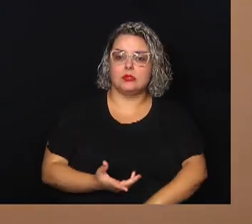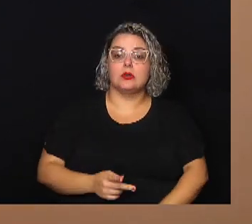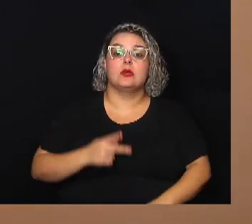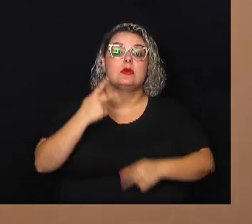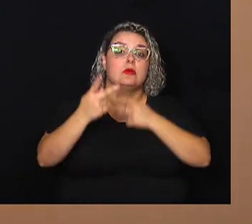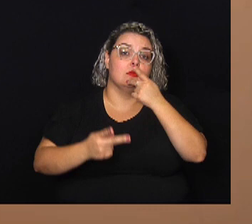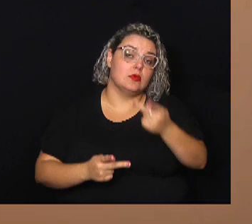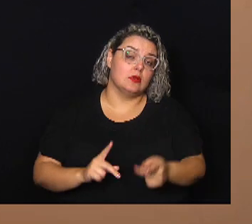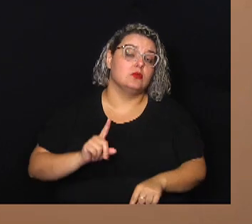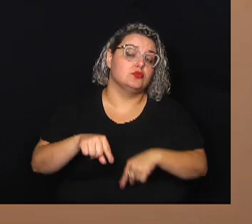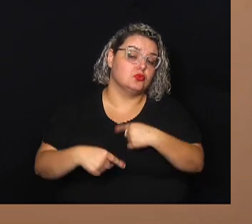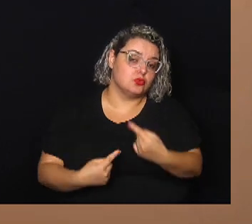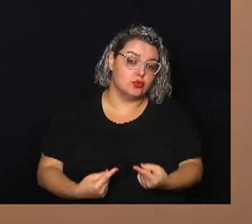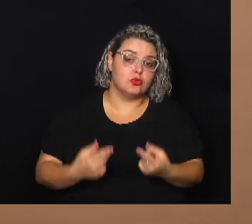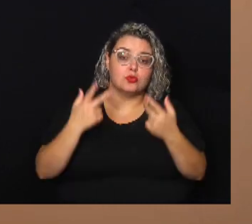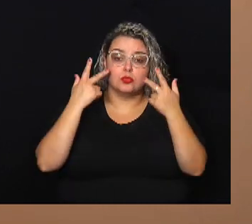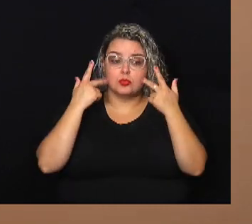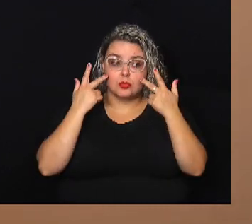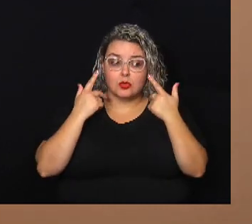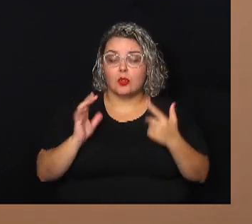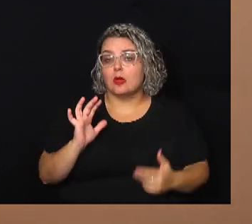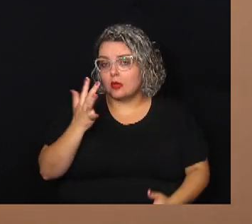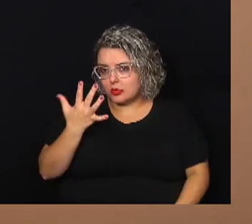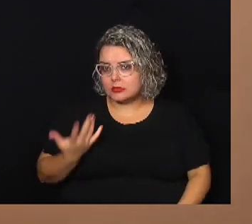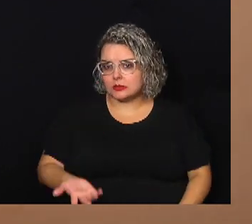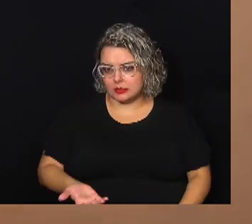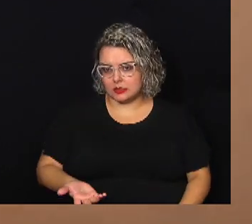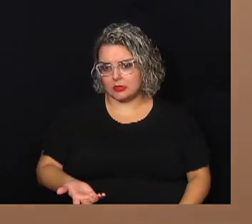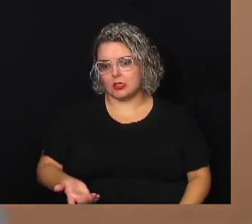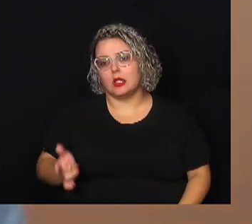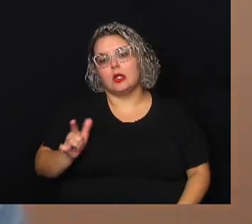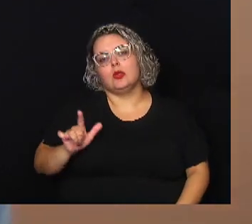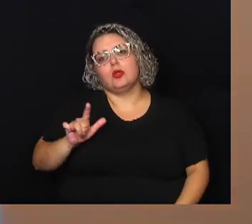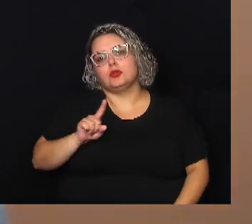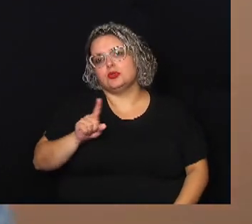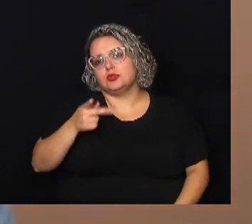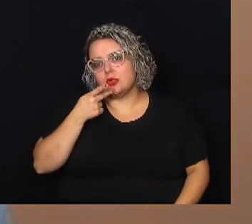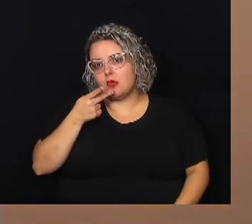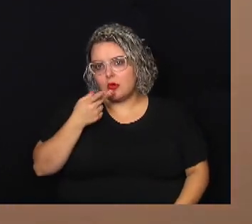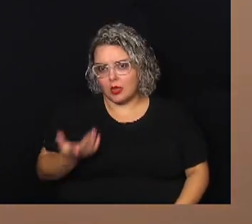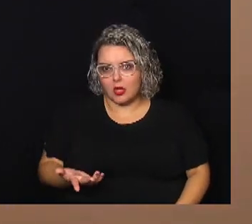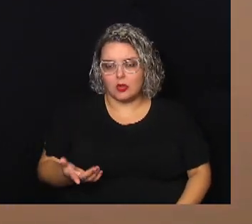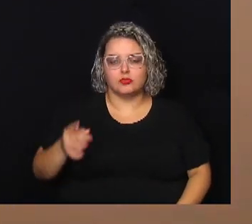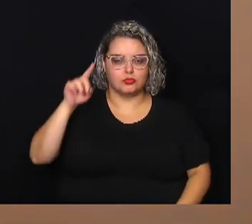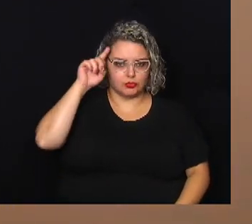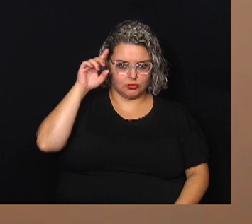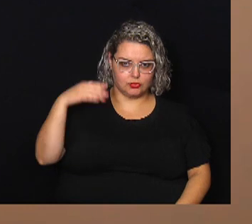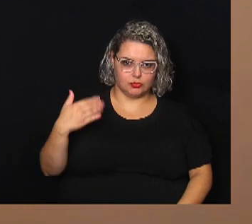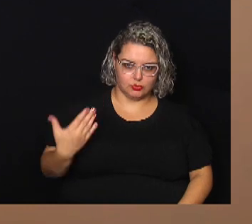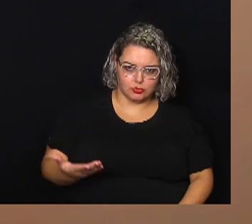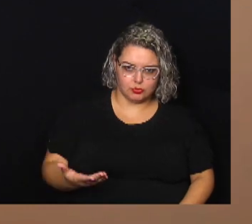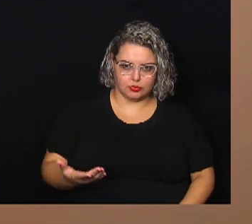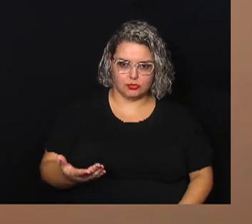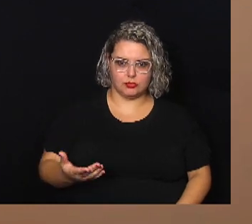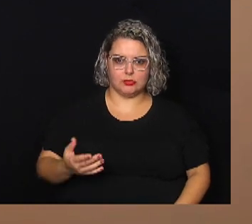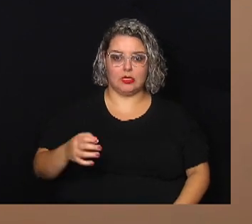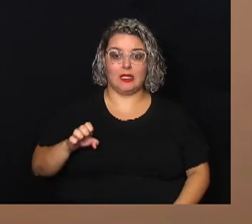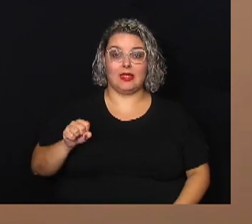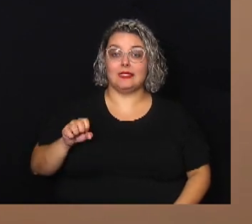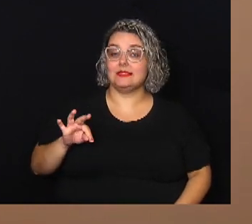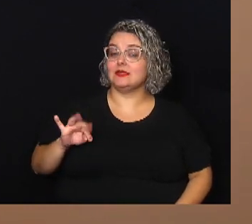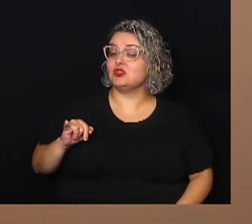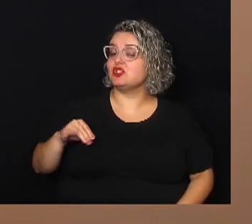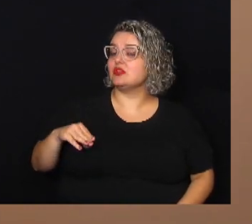mais comuns. Obviamente que, apesar de não falarmos tanto no nosso dia a dia nas estimativas, o câncer de pele